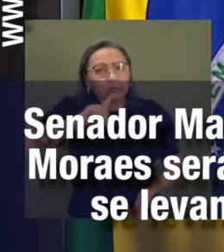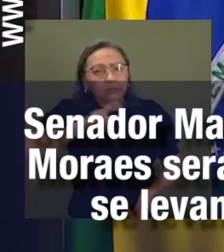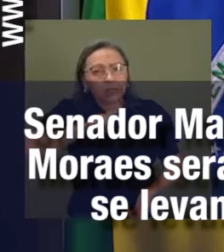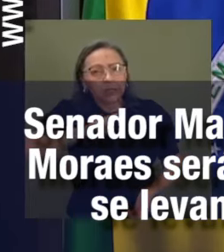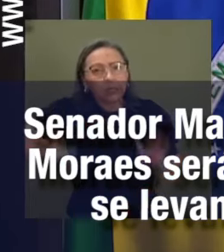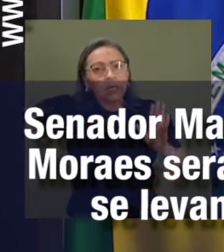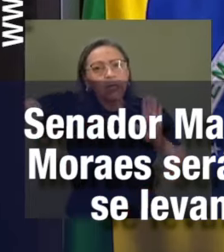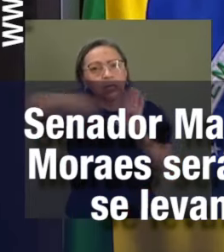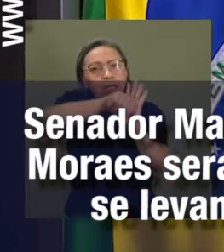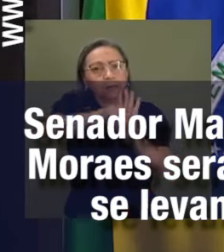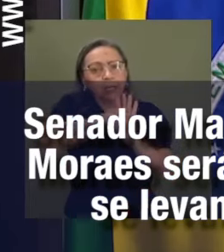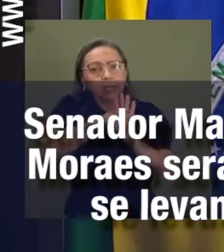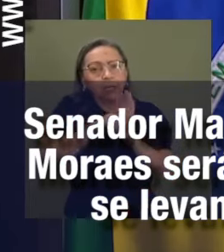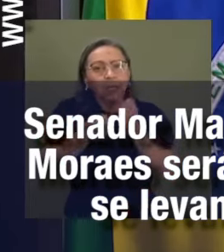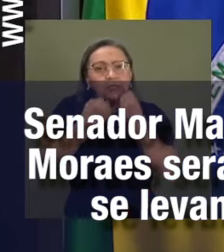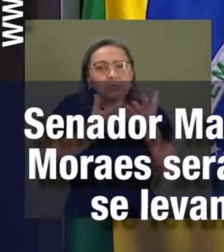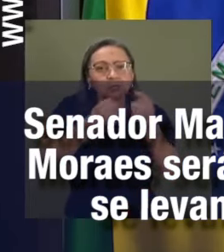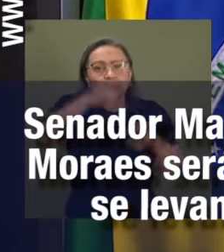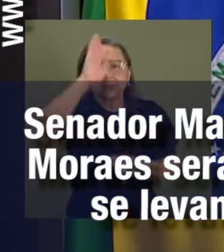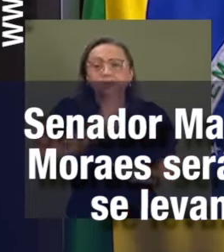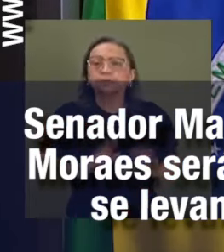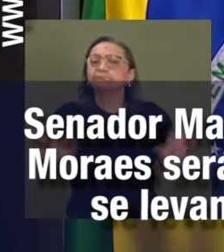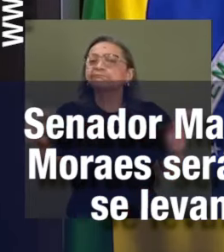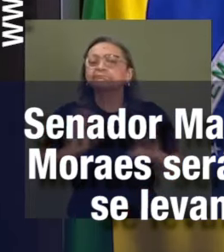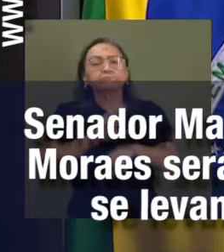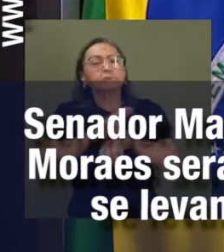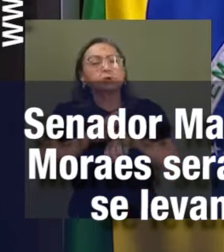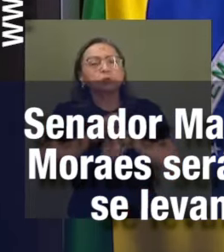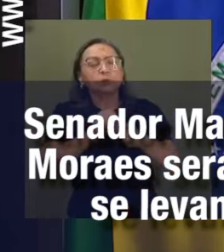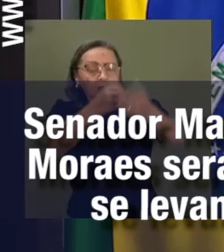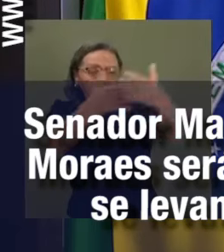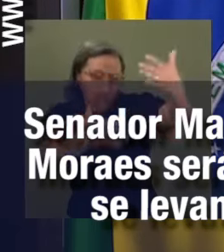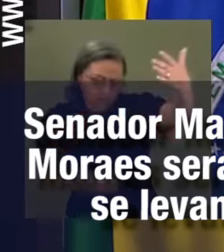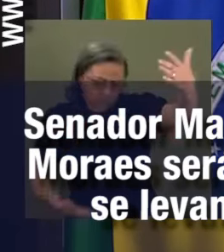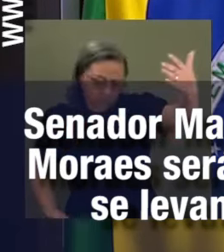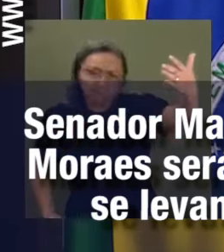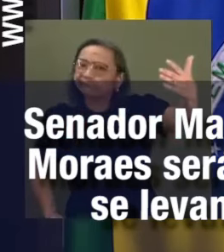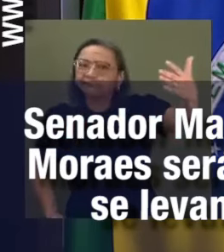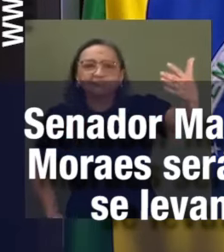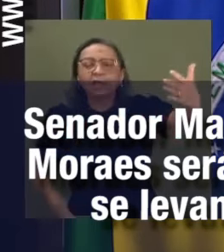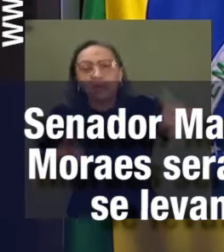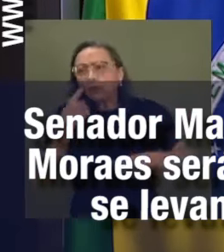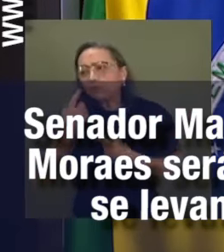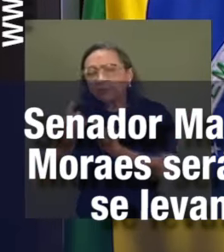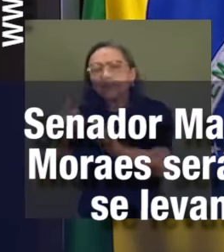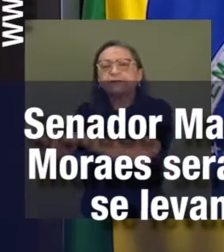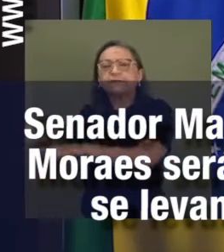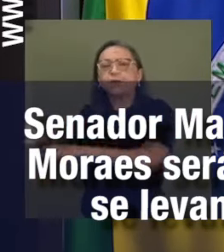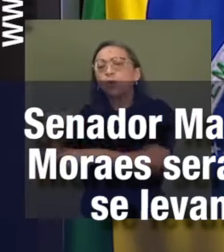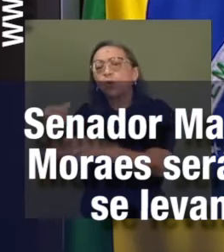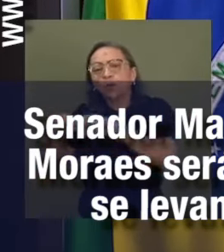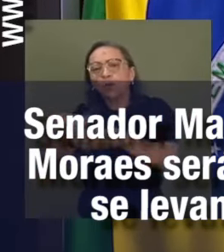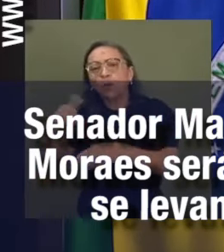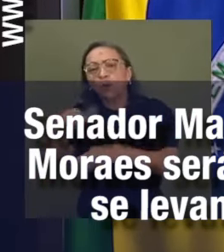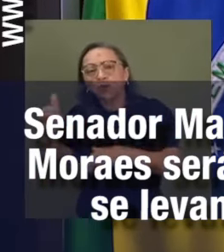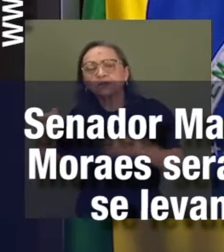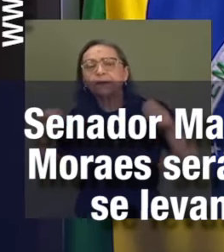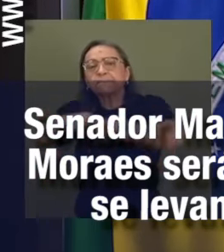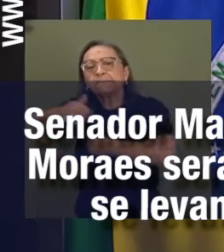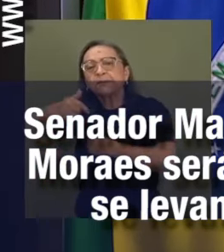fala em qualquer condição, seja ela qual for. Eu desafio os ministros, os 11, a sentarem à minha frente e me convencerem que a